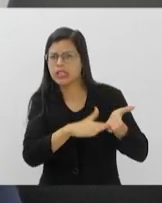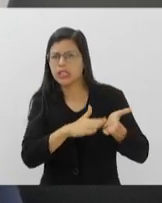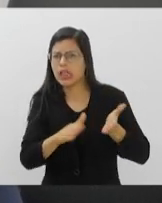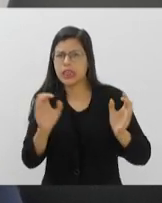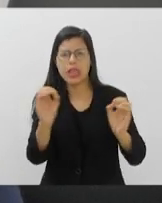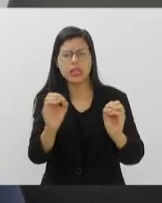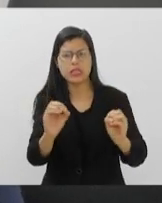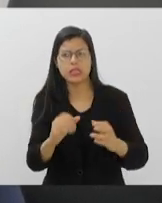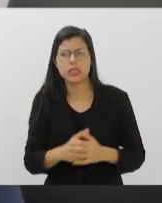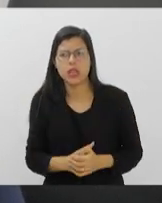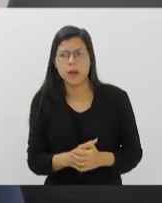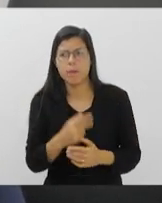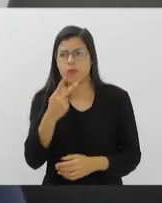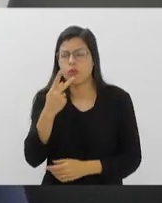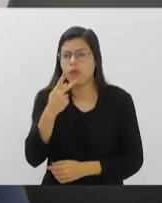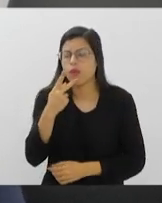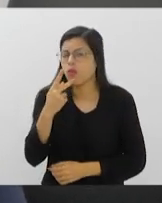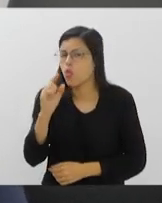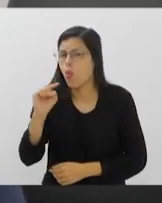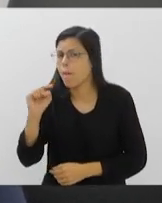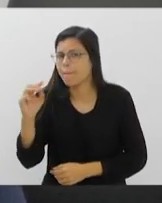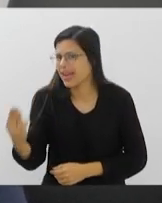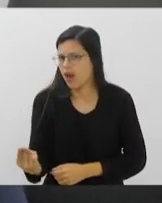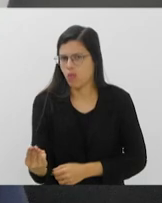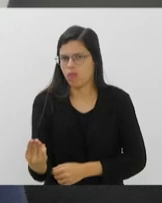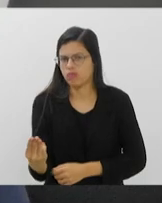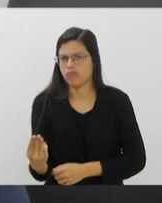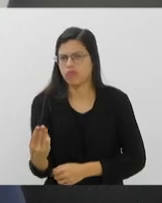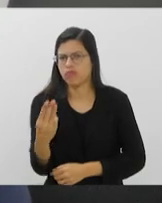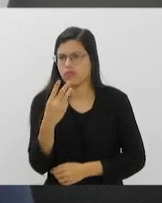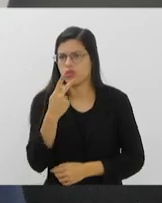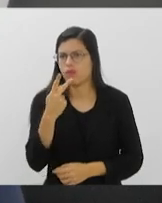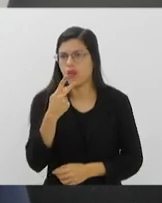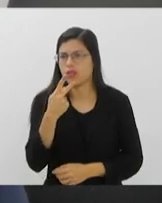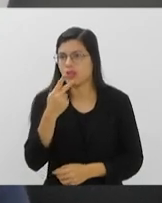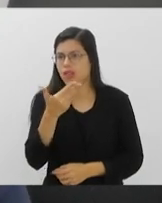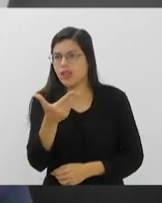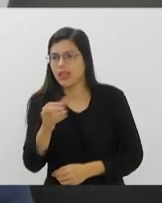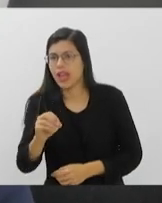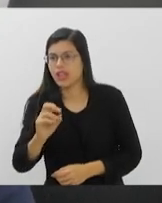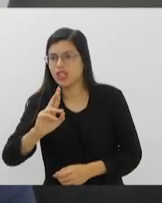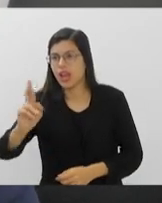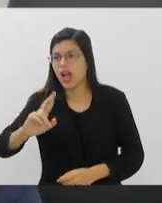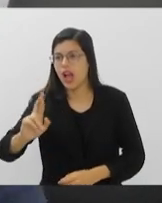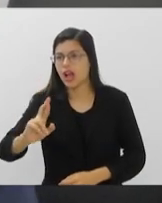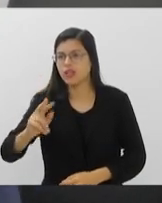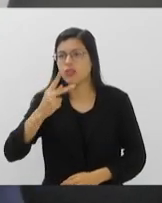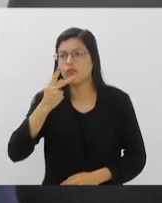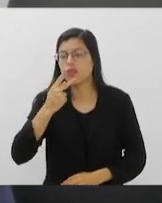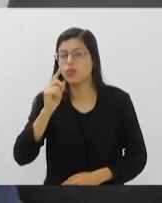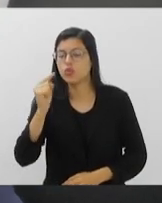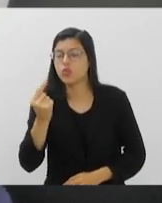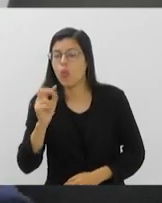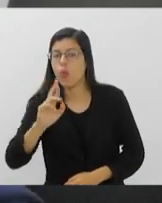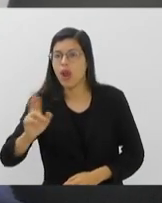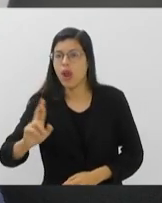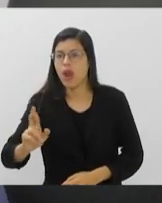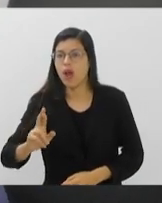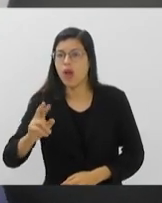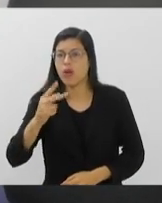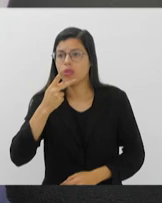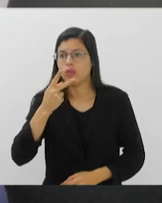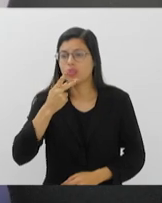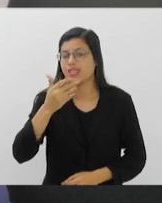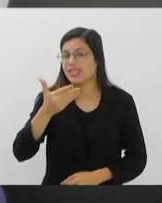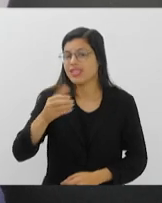tô falando de aplicar R 1 milhão deais eu não tô falando de aplicar R 10 eu não tô falando de aplicar r eu não estou falando de aplicar 10